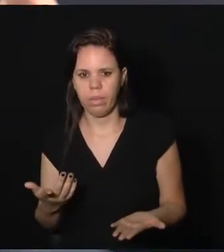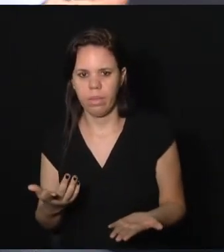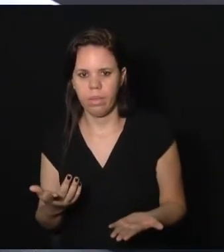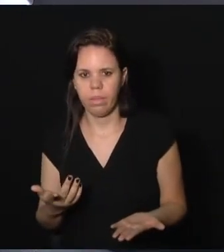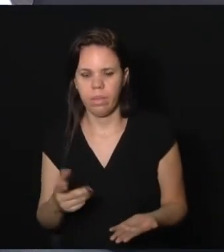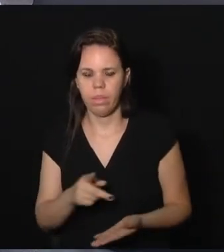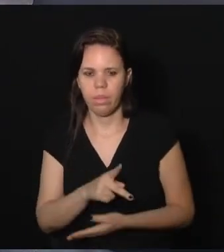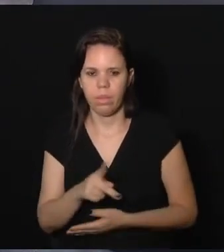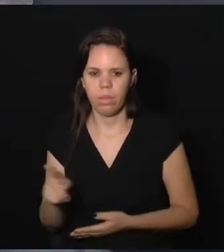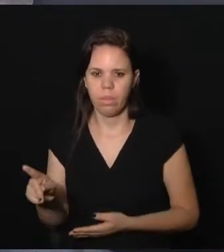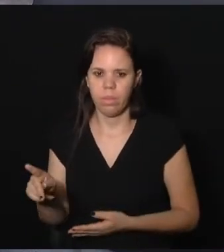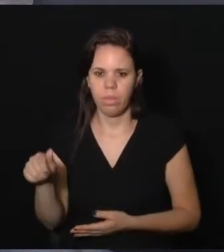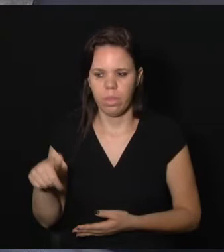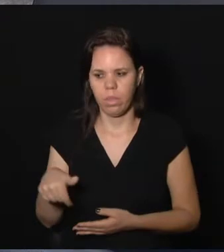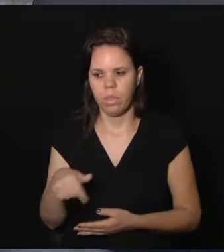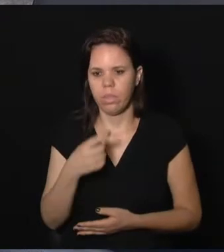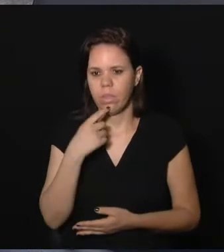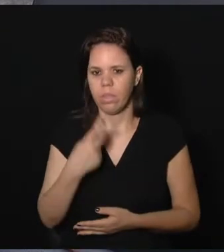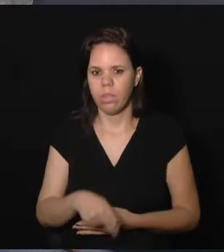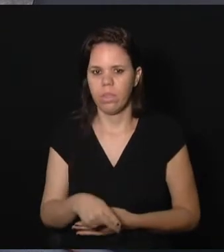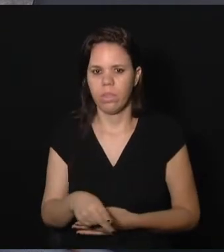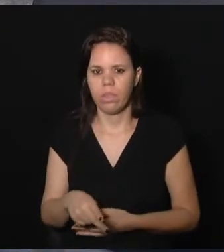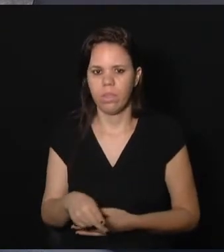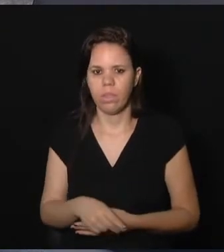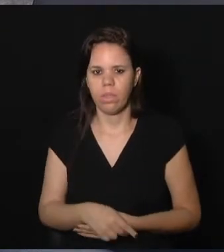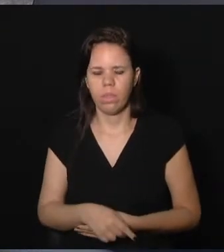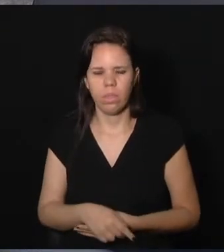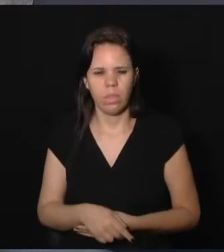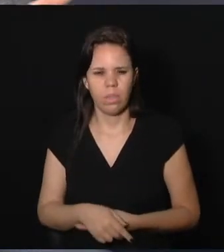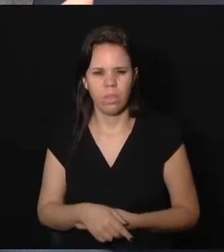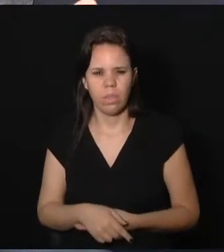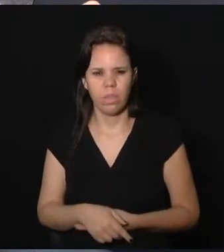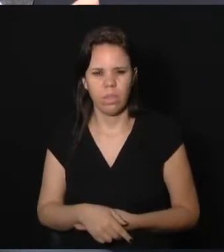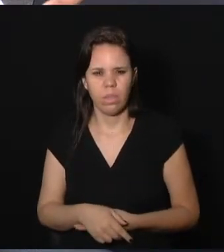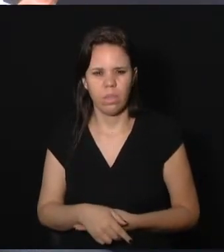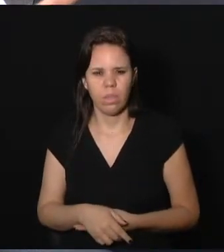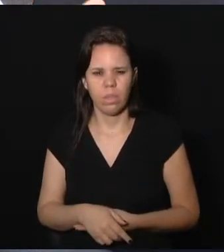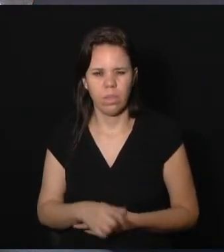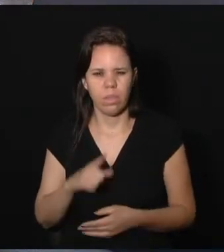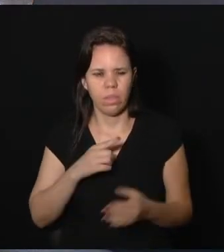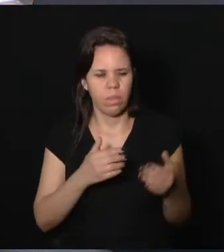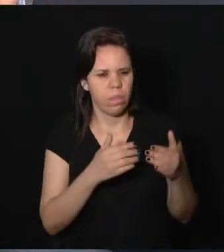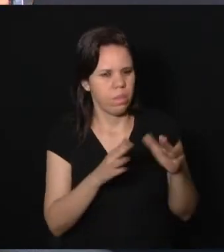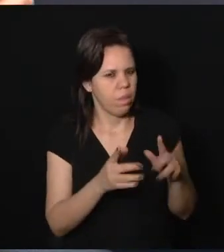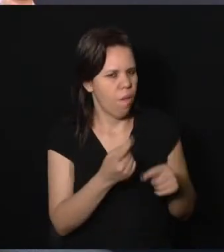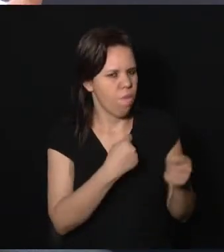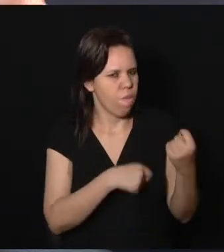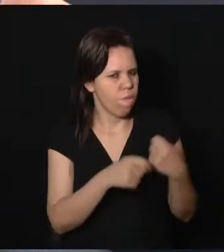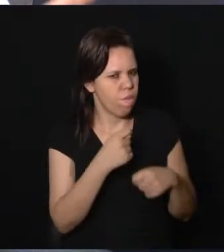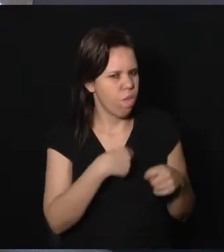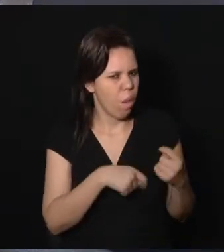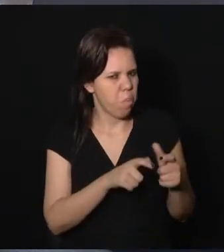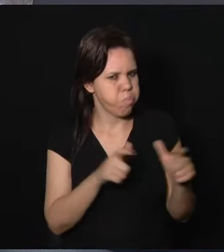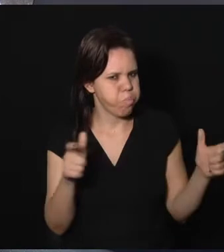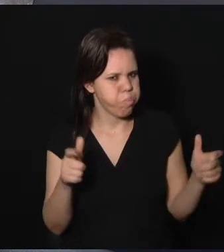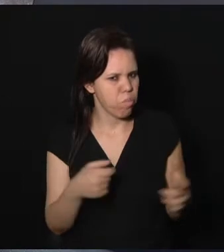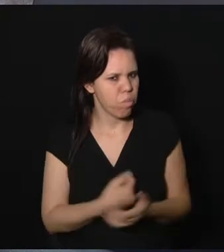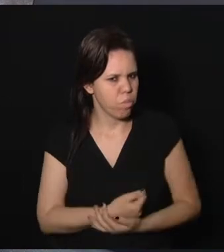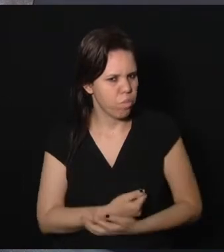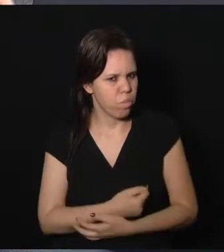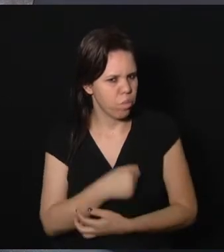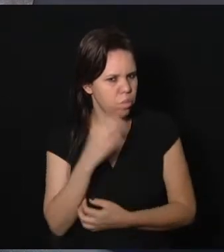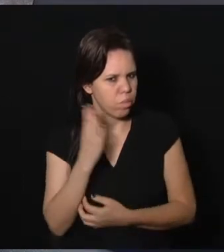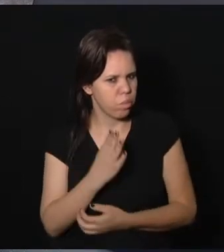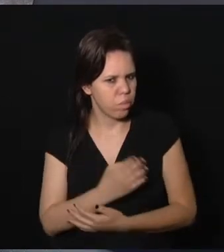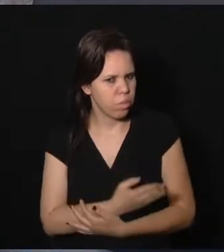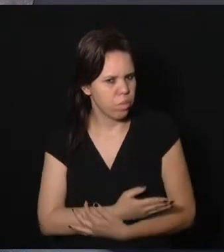da Apex era até aqui de Campinas, Juan Queiroz. Quer dizer, houve uma abertura de mercado muito grande para o Brasil.